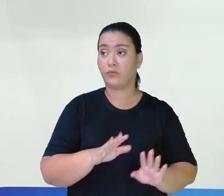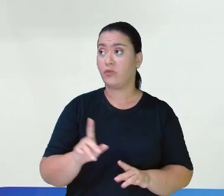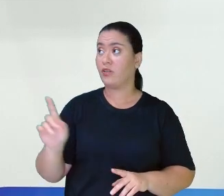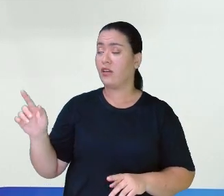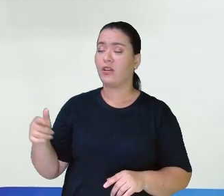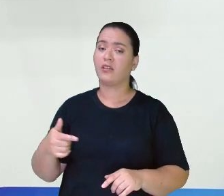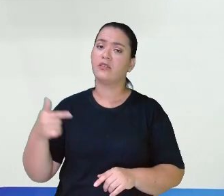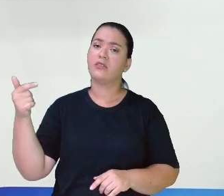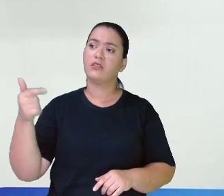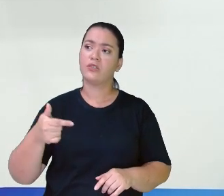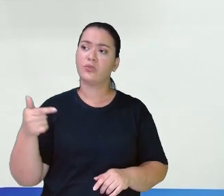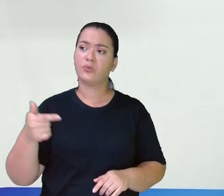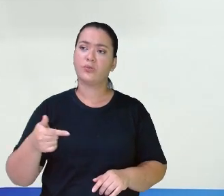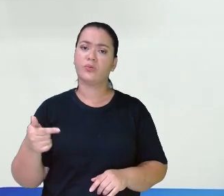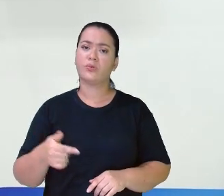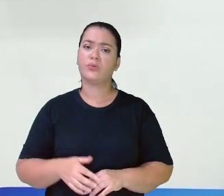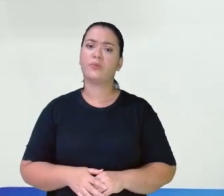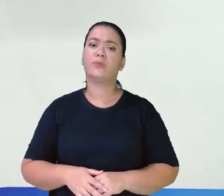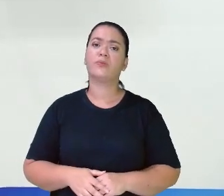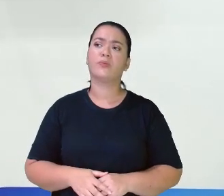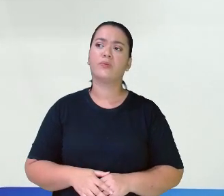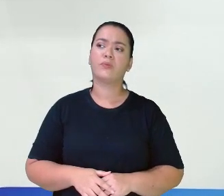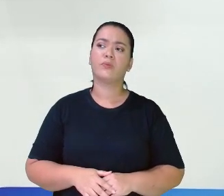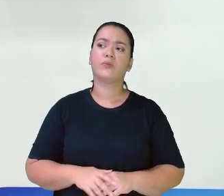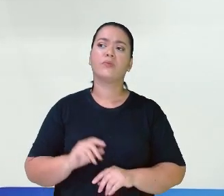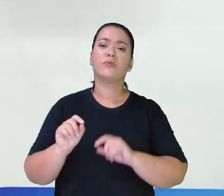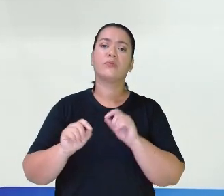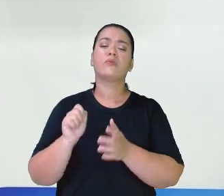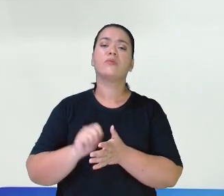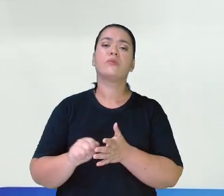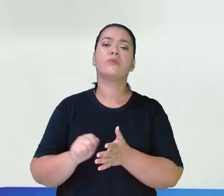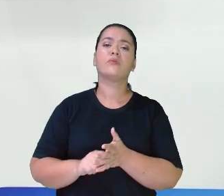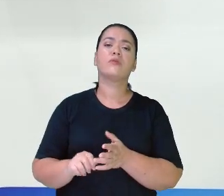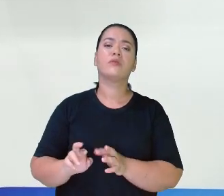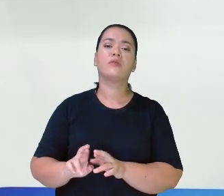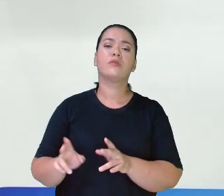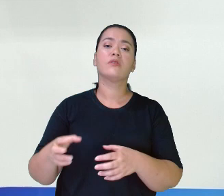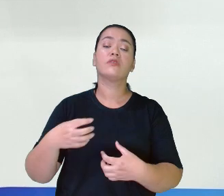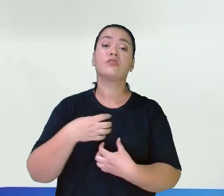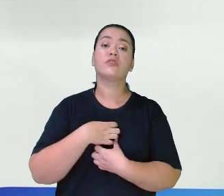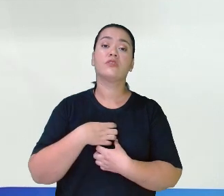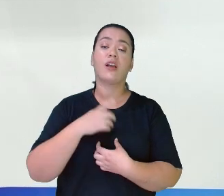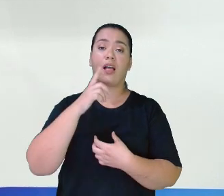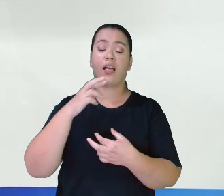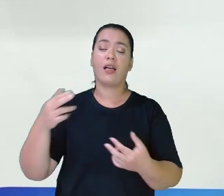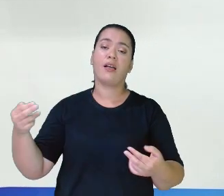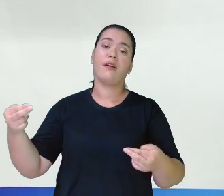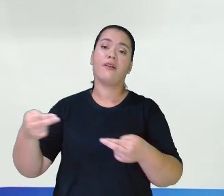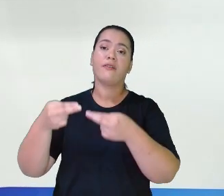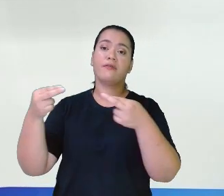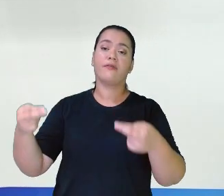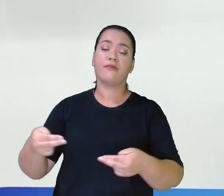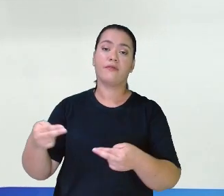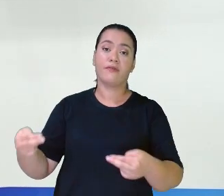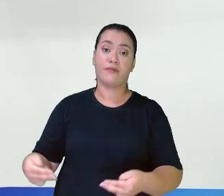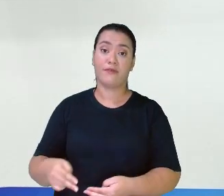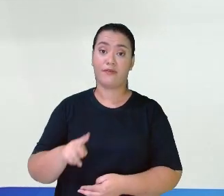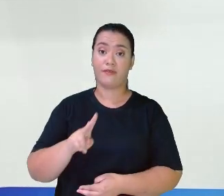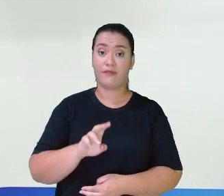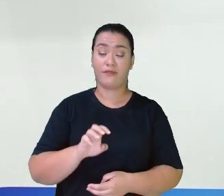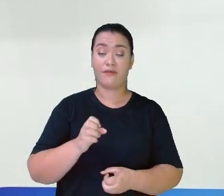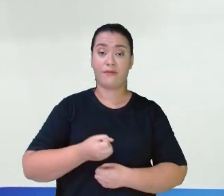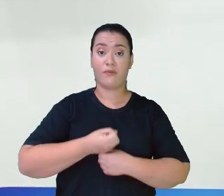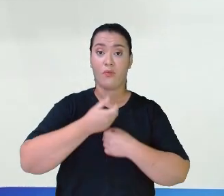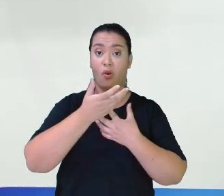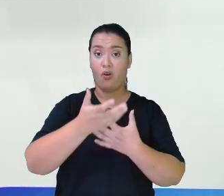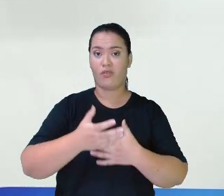na segunda versão de La Fontaine? Ela foi escrita em versos. Ele fez um